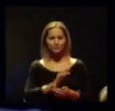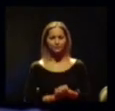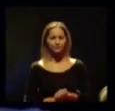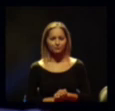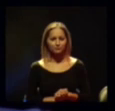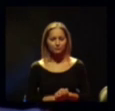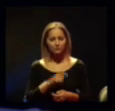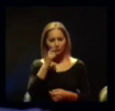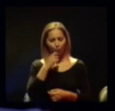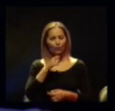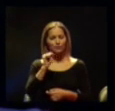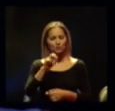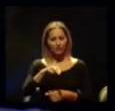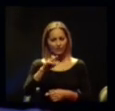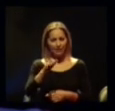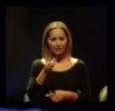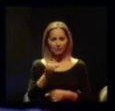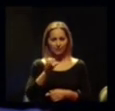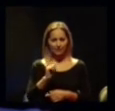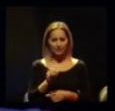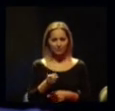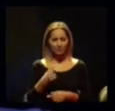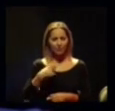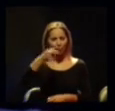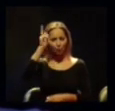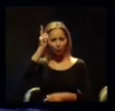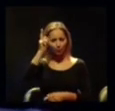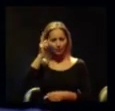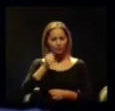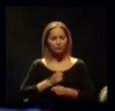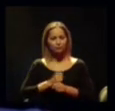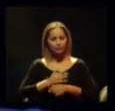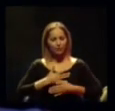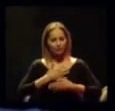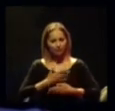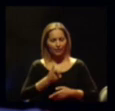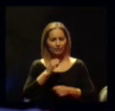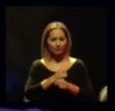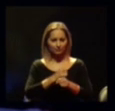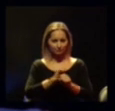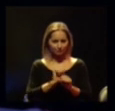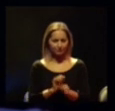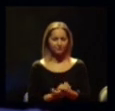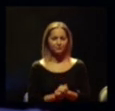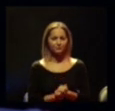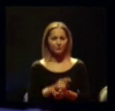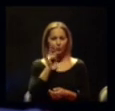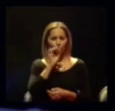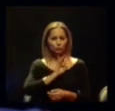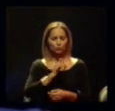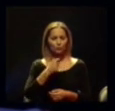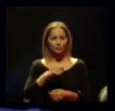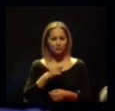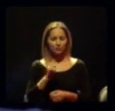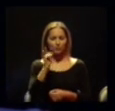Srs. Comandantes da GNR, PSP, Bombeiros Sapadores e Bombeiros Voluntários, Sr. Presidente do